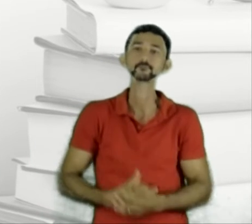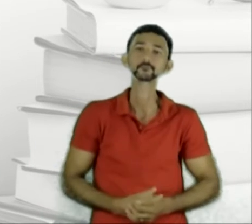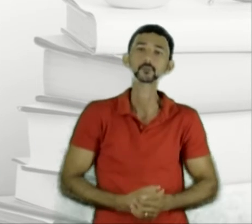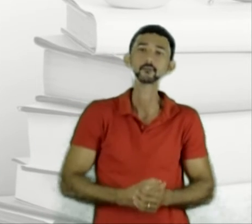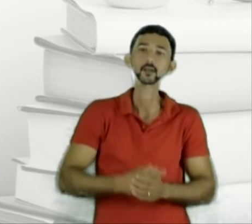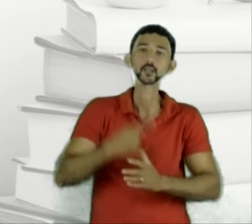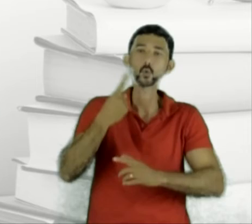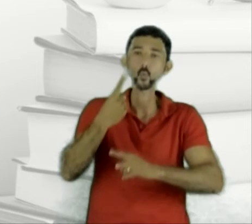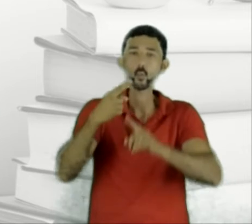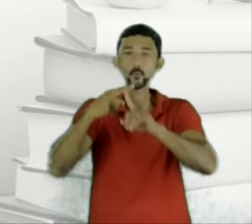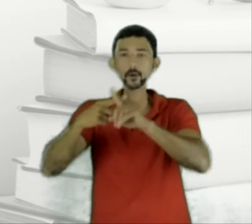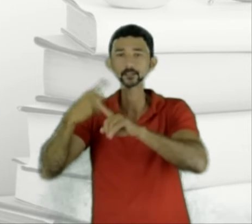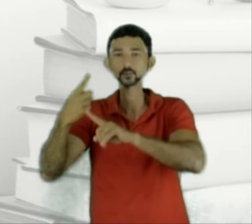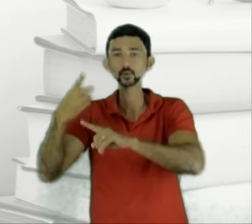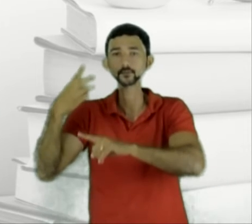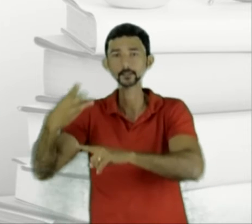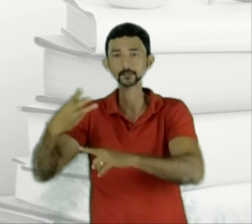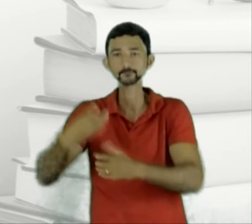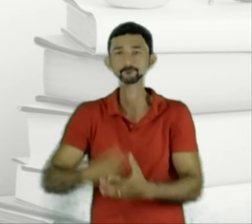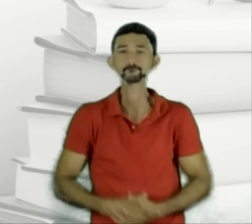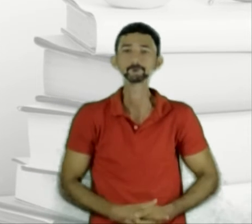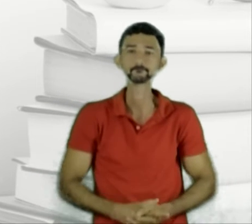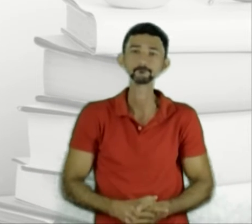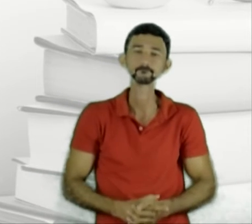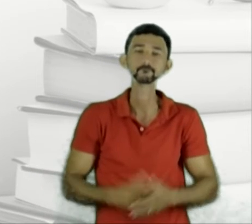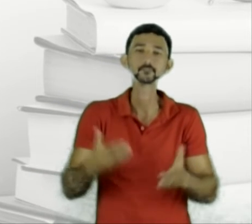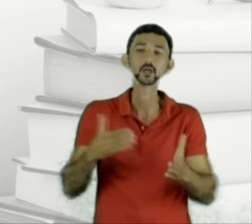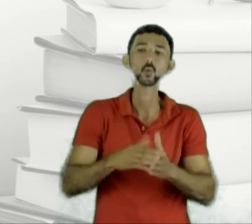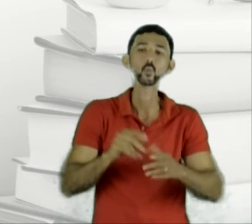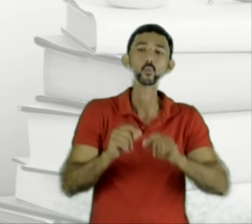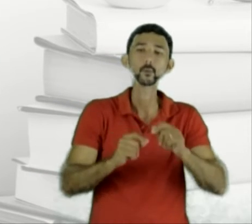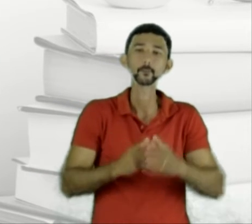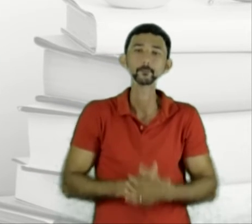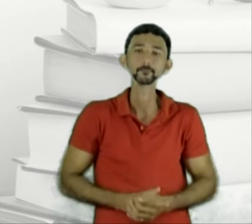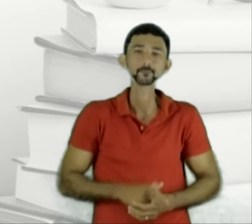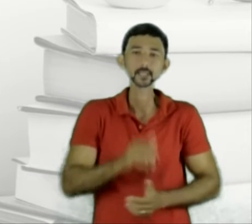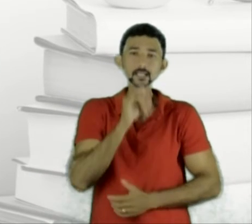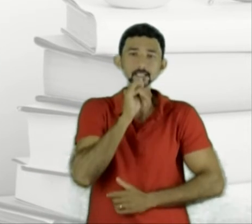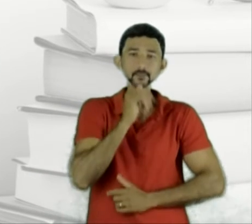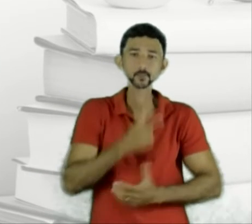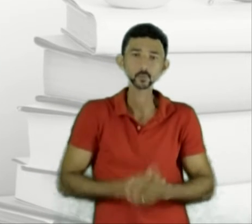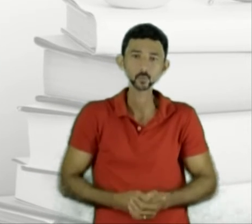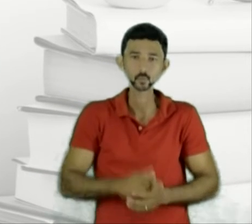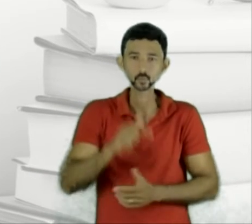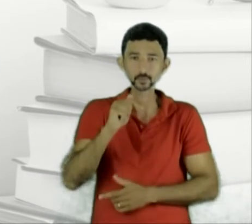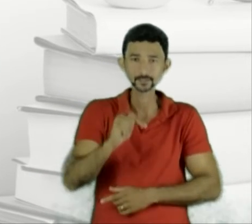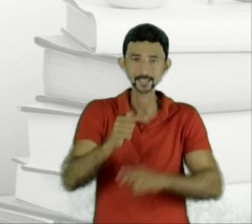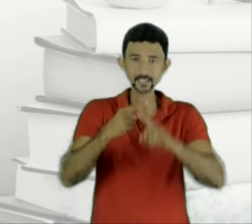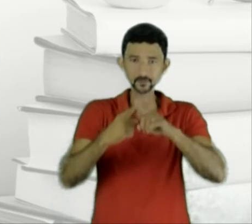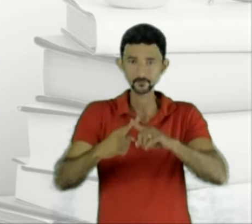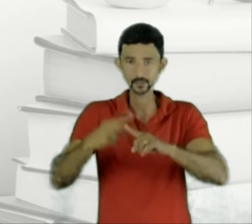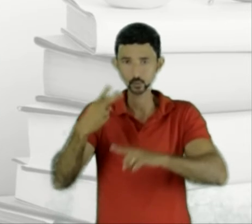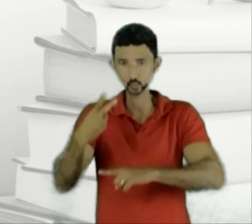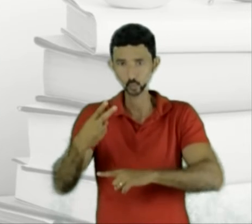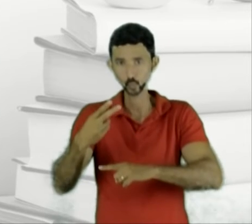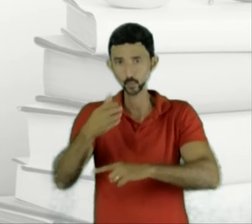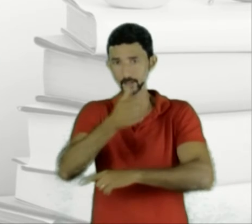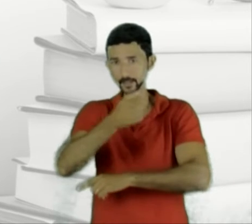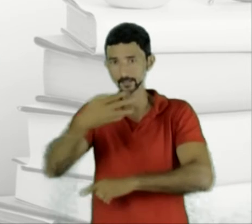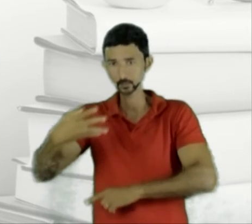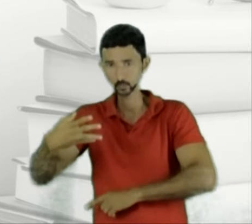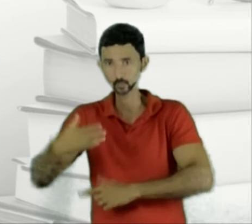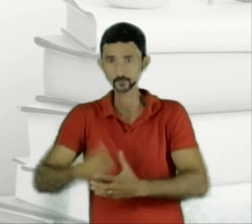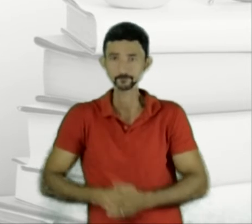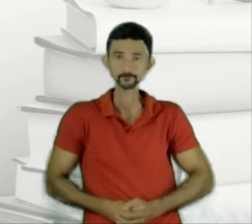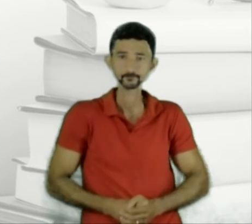mais 2, que vai dar 3. E a último exemplo, né? 7 vezes 2, 14.